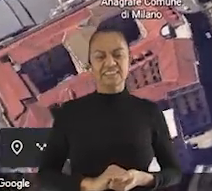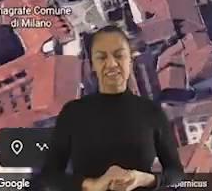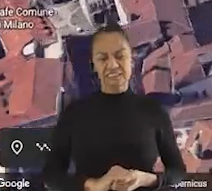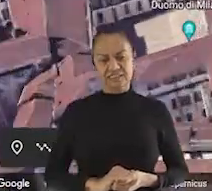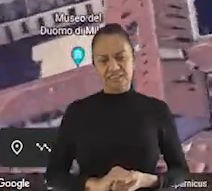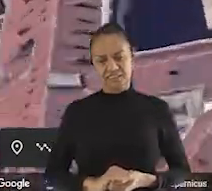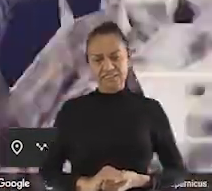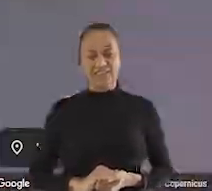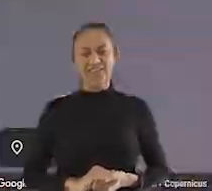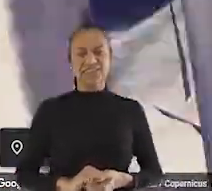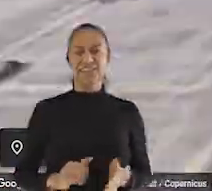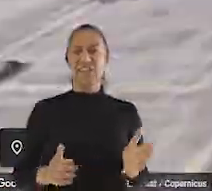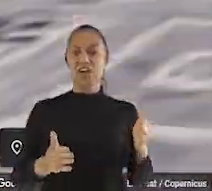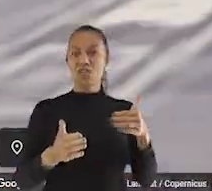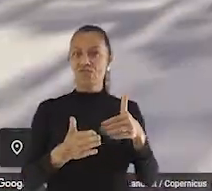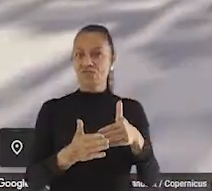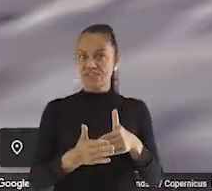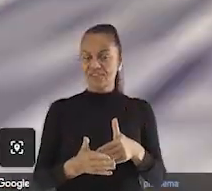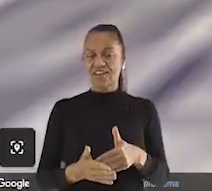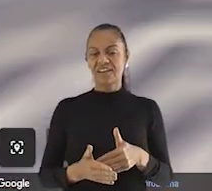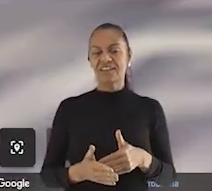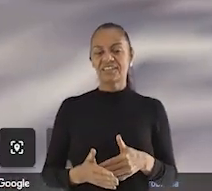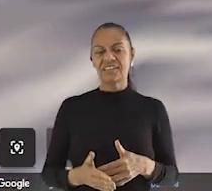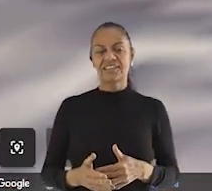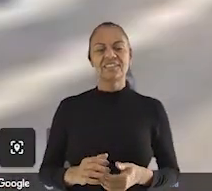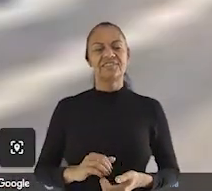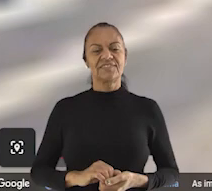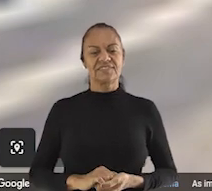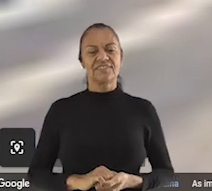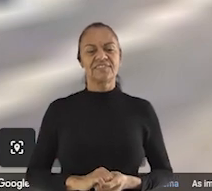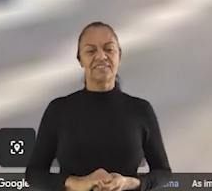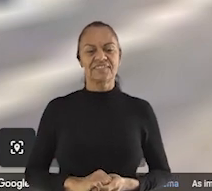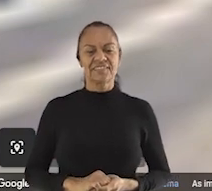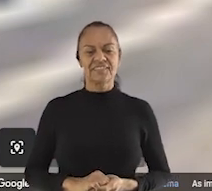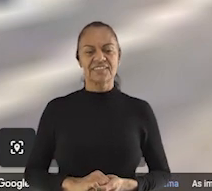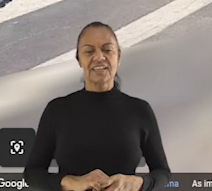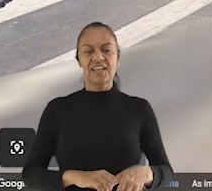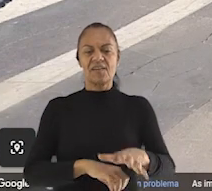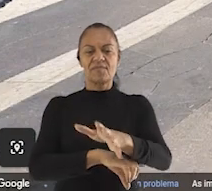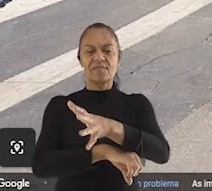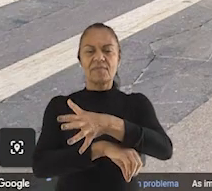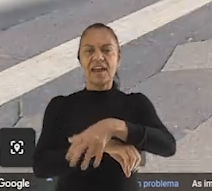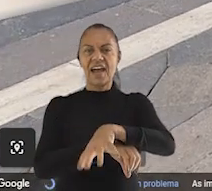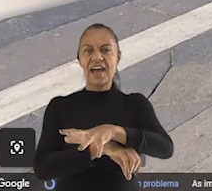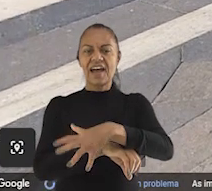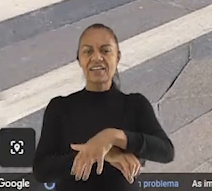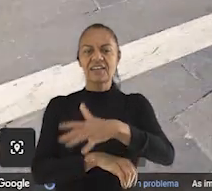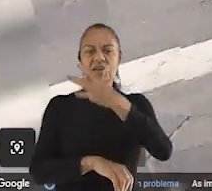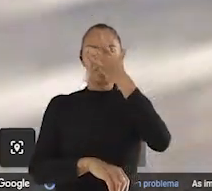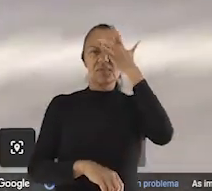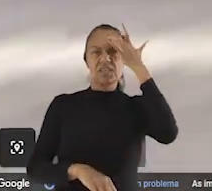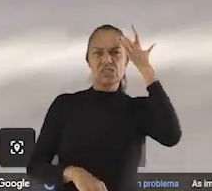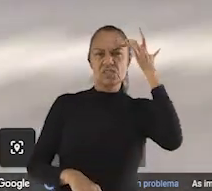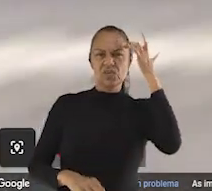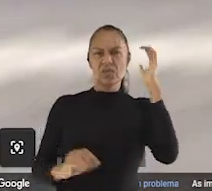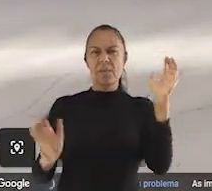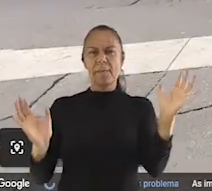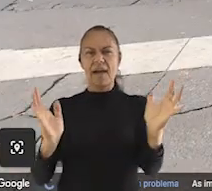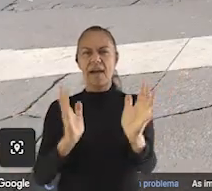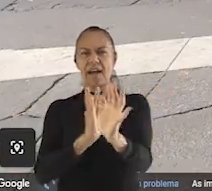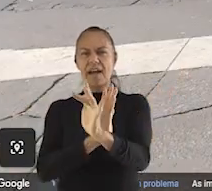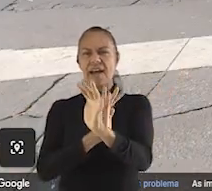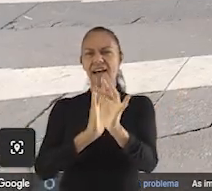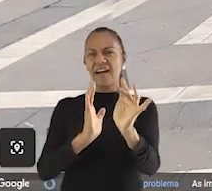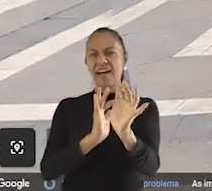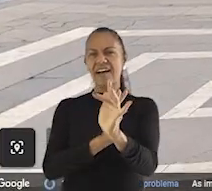E esse é o nosso último percurso, tá? Depois disso, olha, vemos a praça cheia de